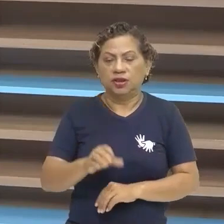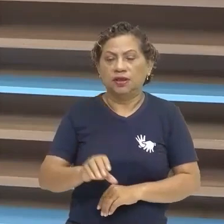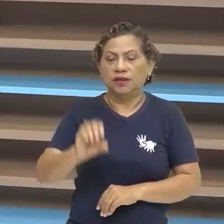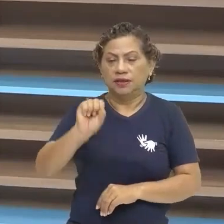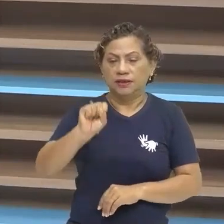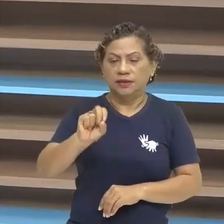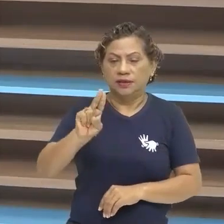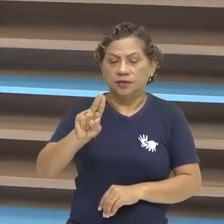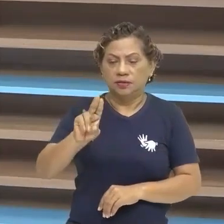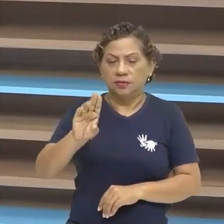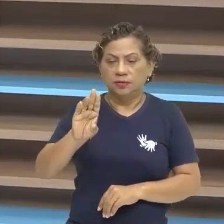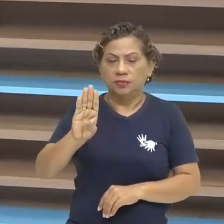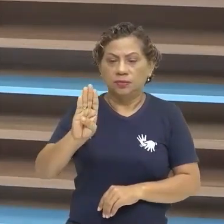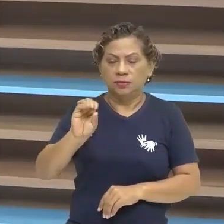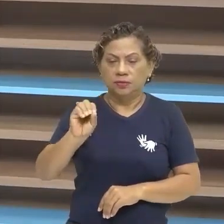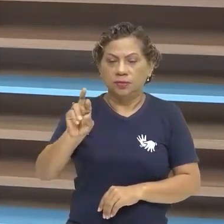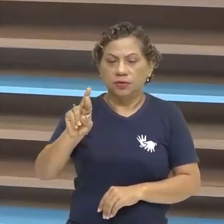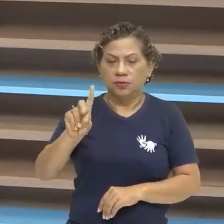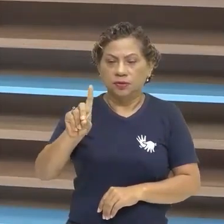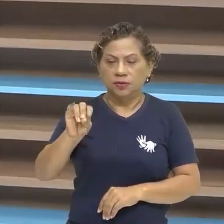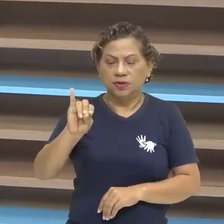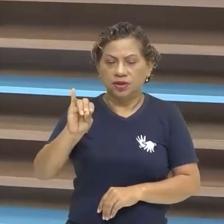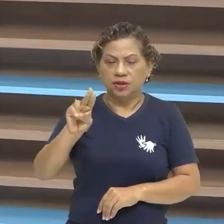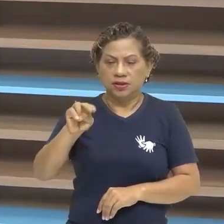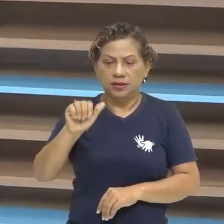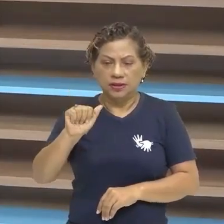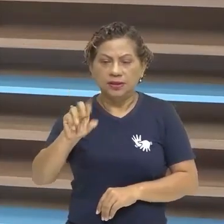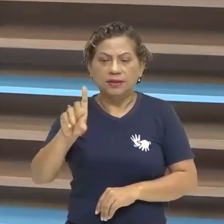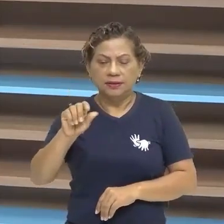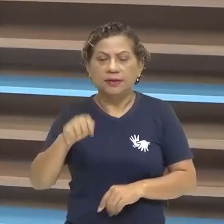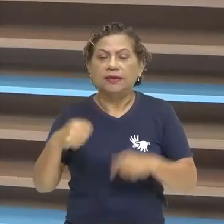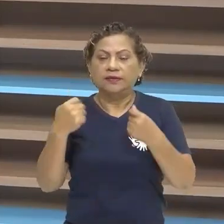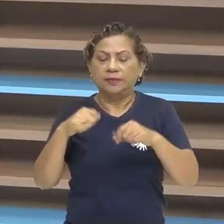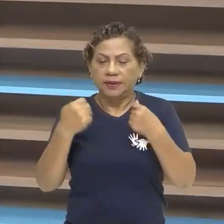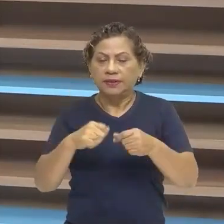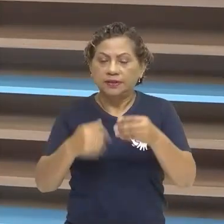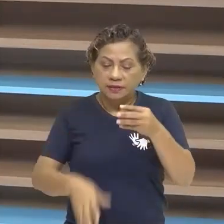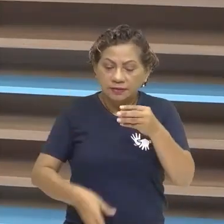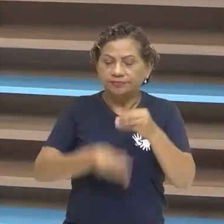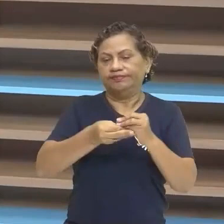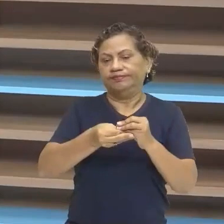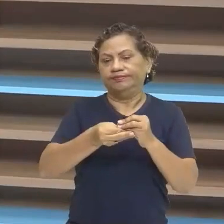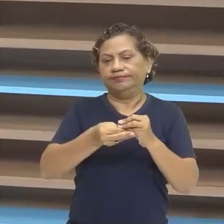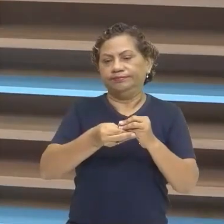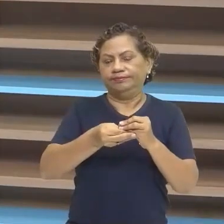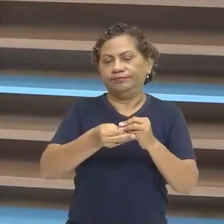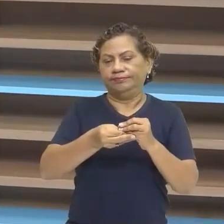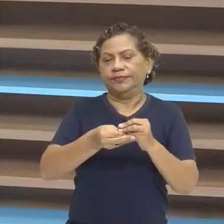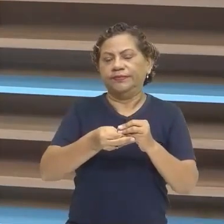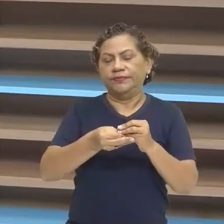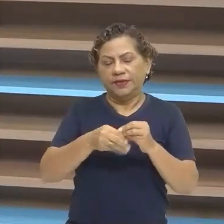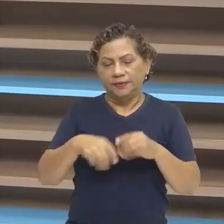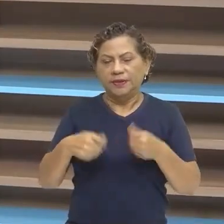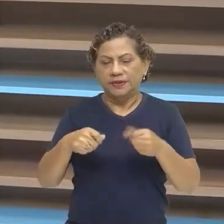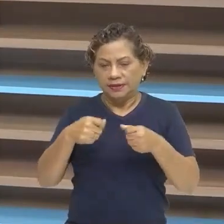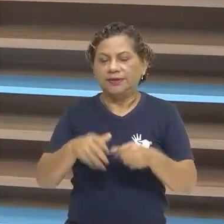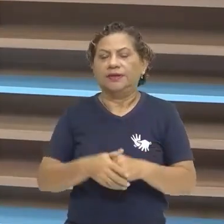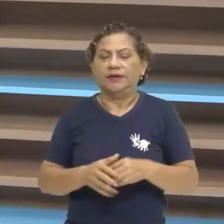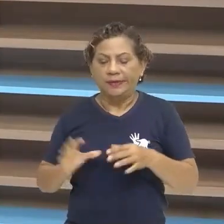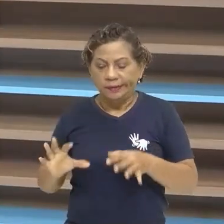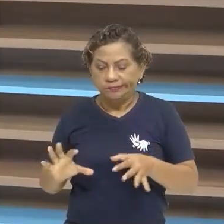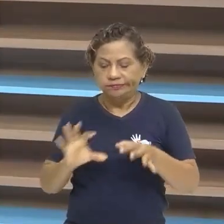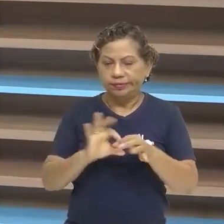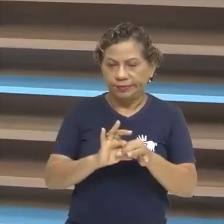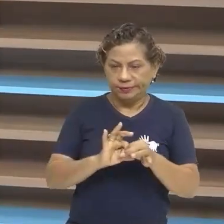subordinadas, eu tenho uma oração que é principal e uma que é subordinada, que está aqui servindo de complemento para